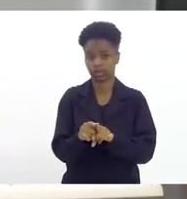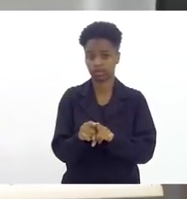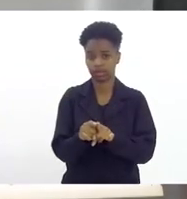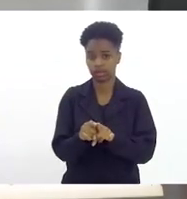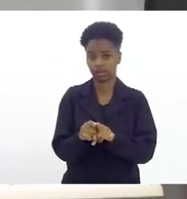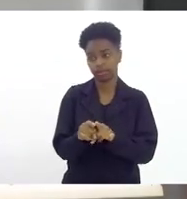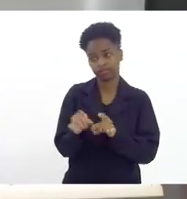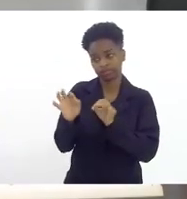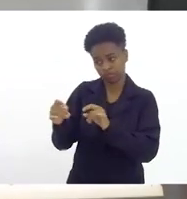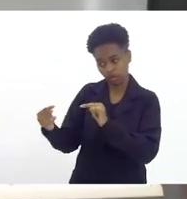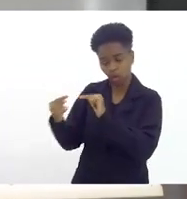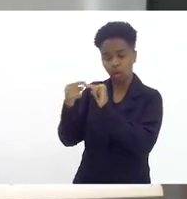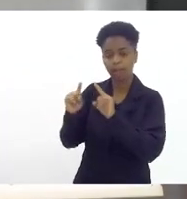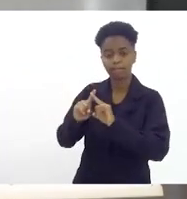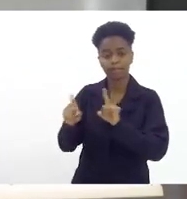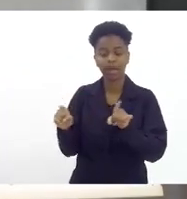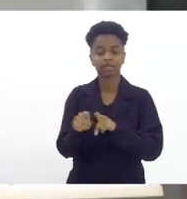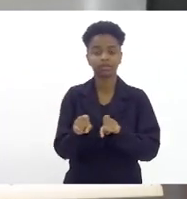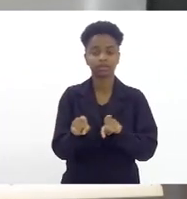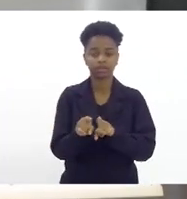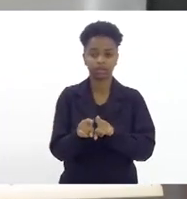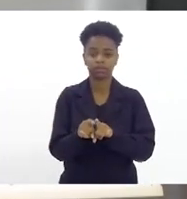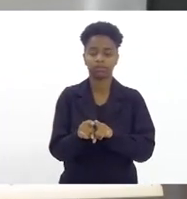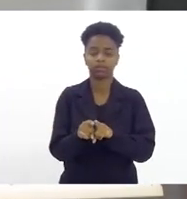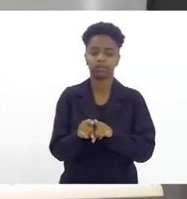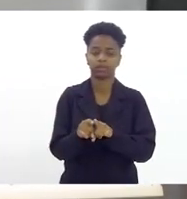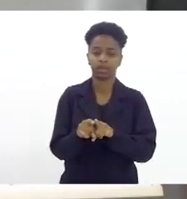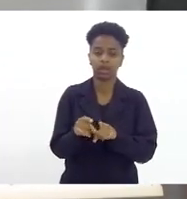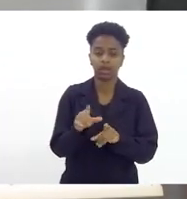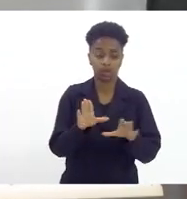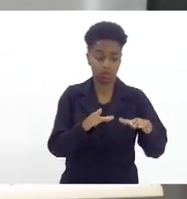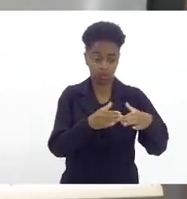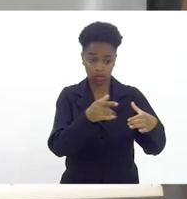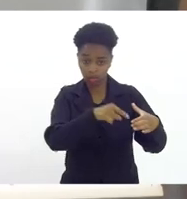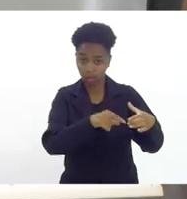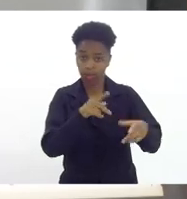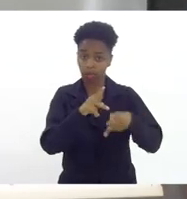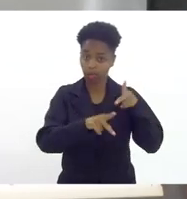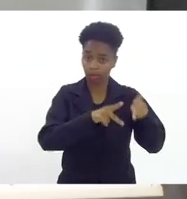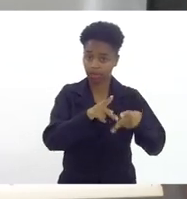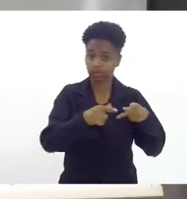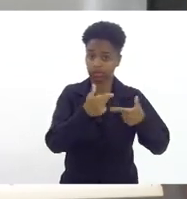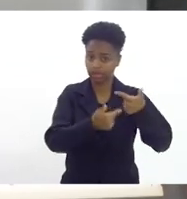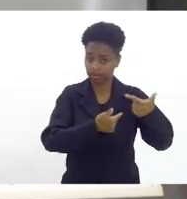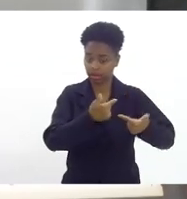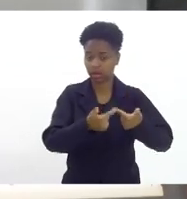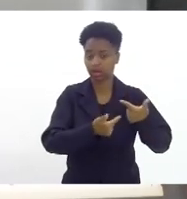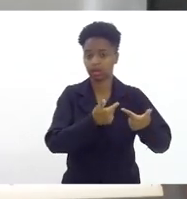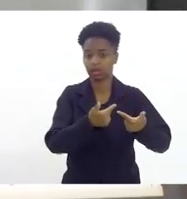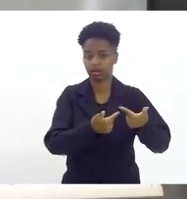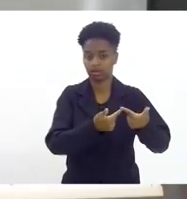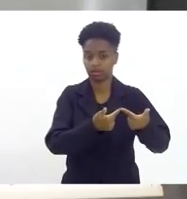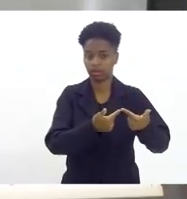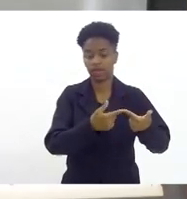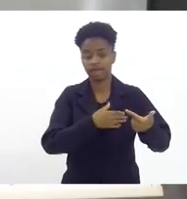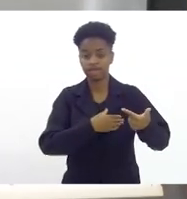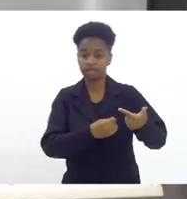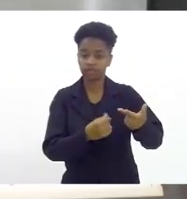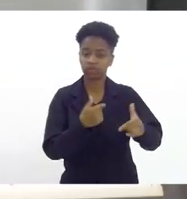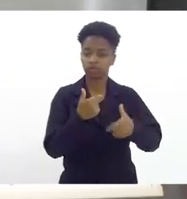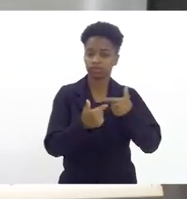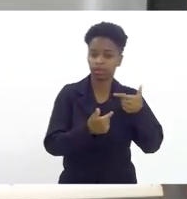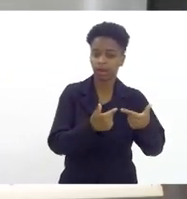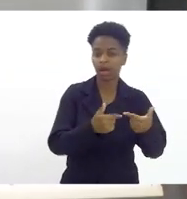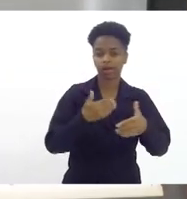desconsiderando é para parcela significativa da classe trabalhadora dessas filhas e Filhos da classe